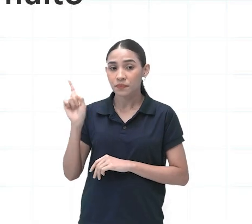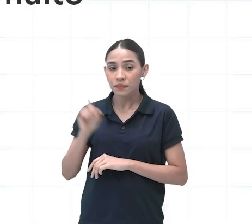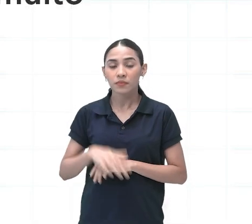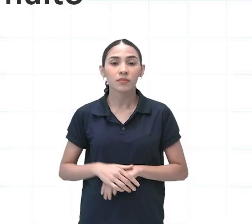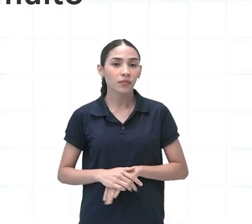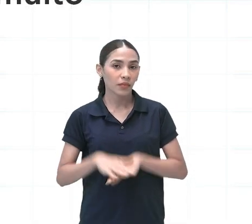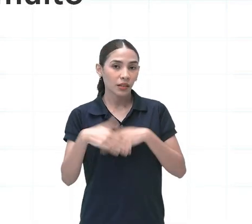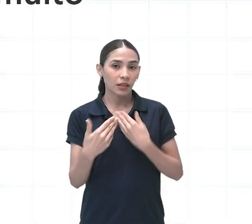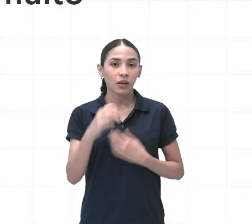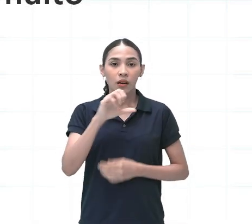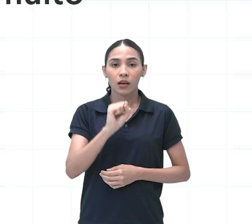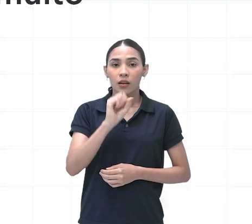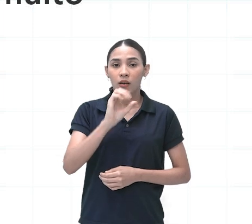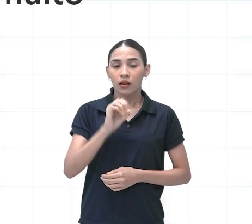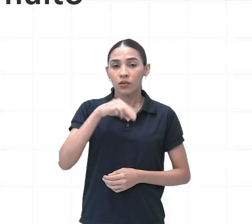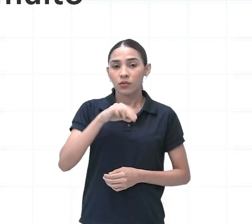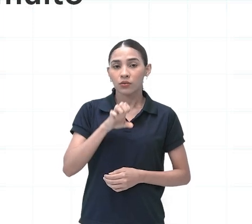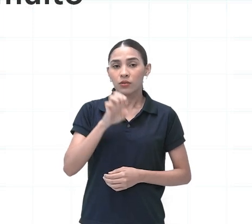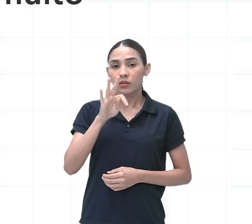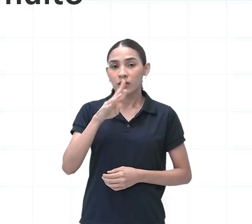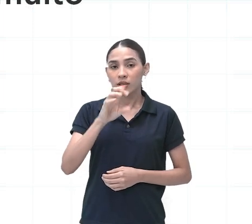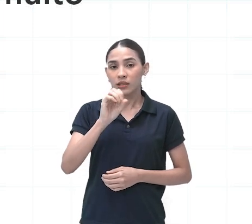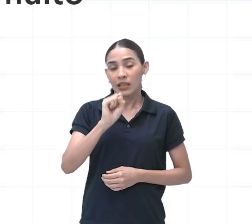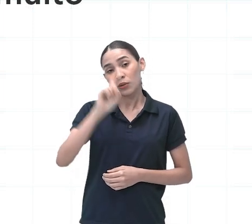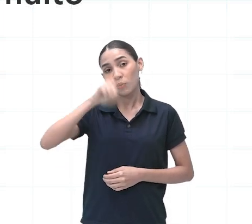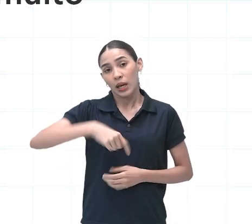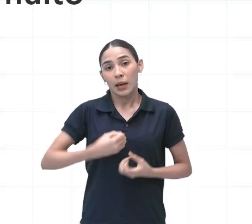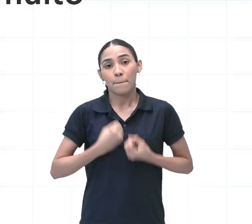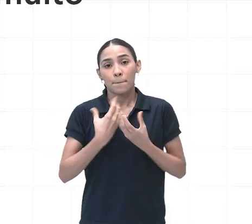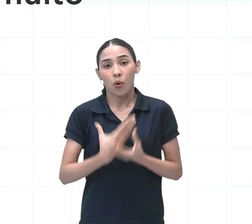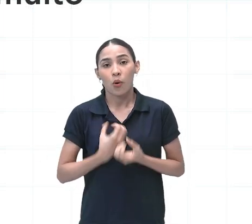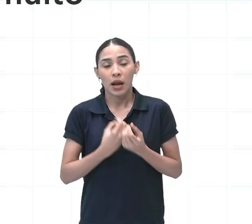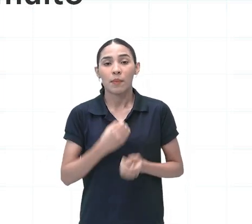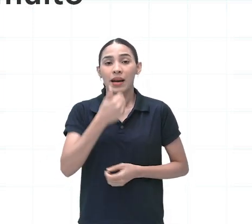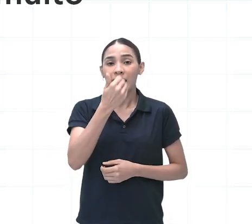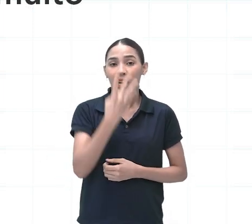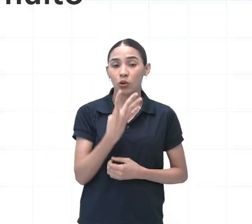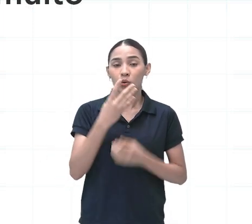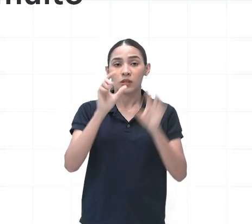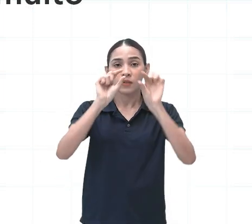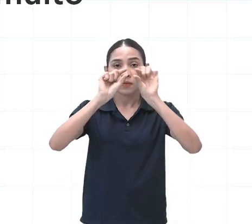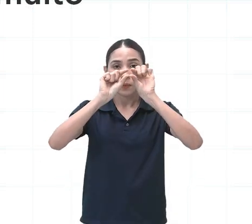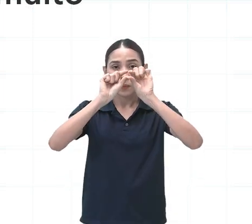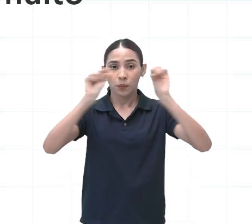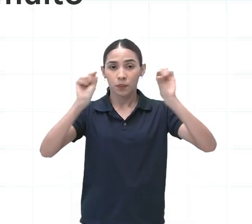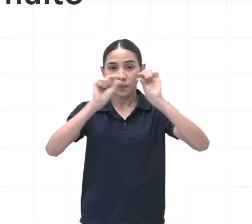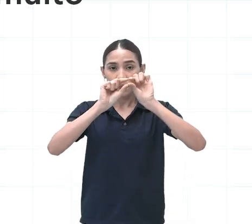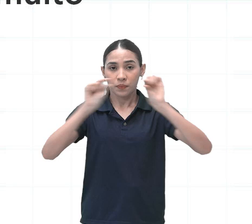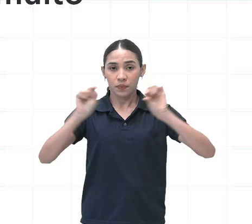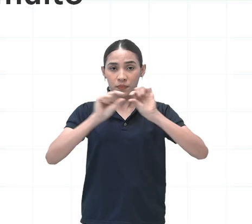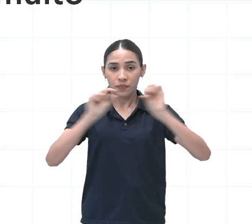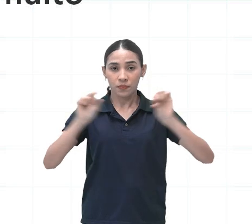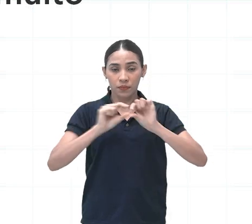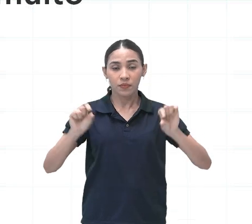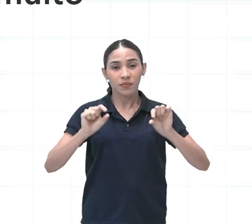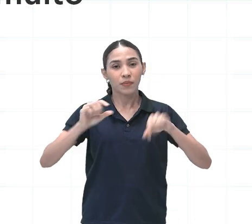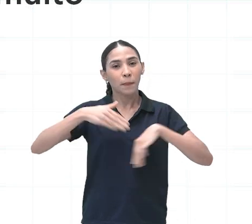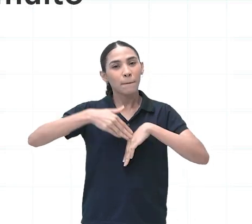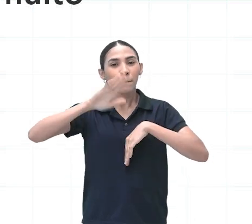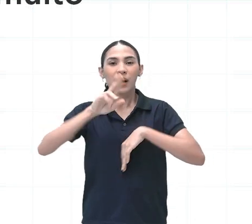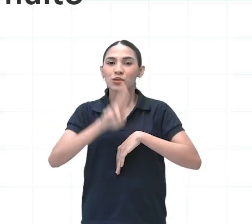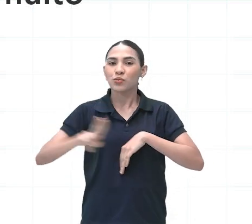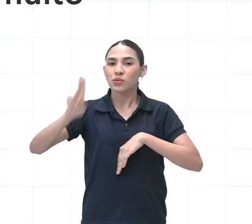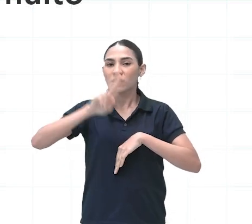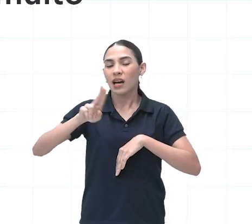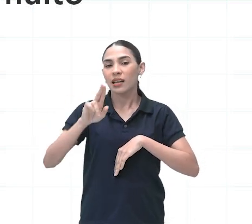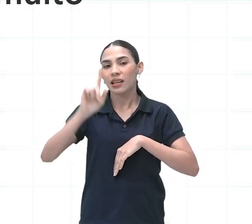sonetos, eles são o quê? São poemas de 14 versos, tá? Muito utilizada é aquela forma